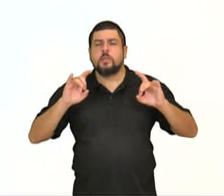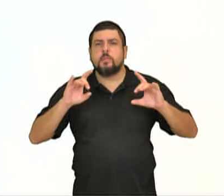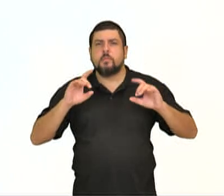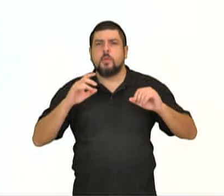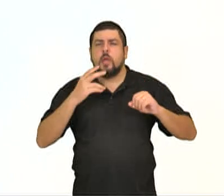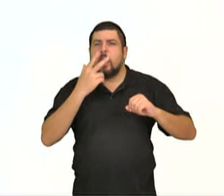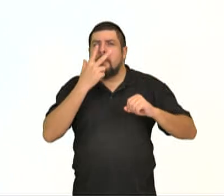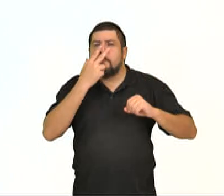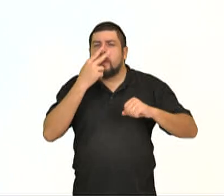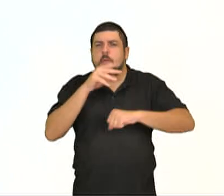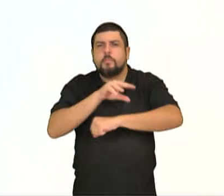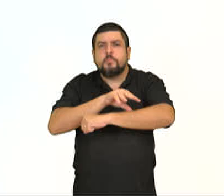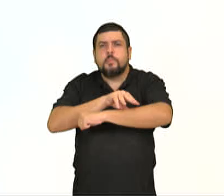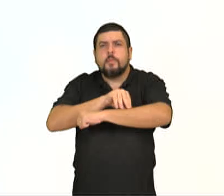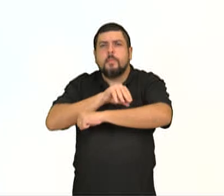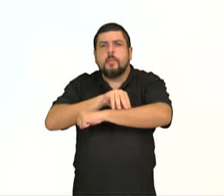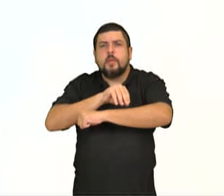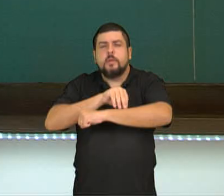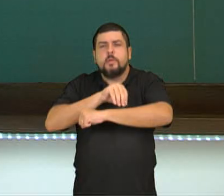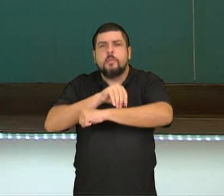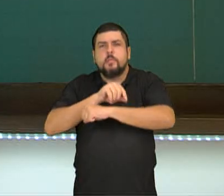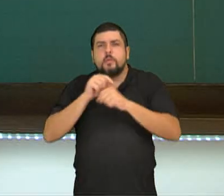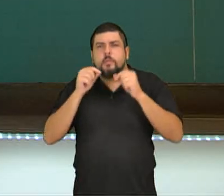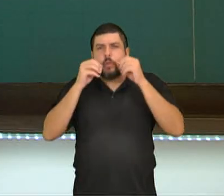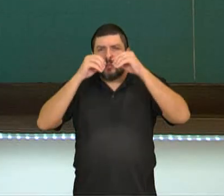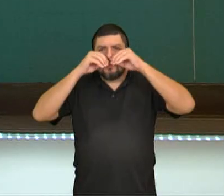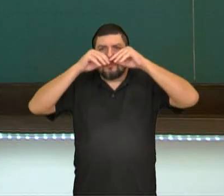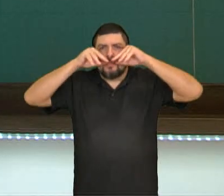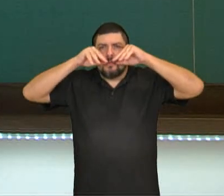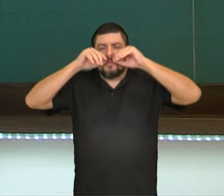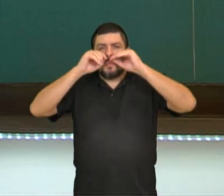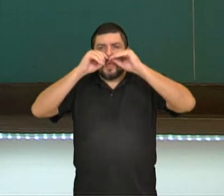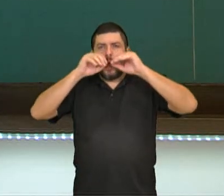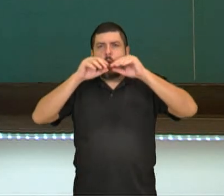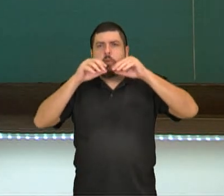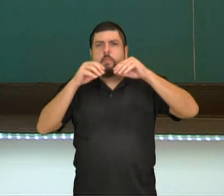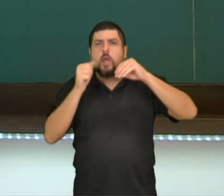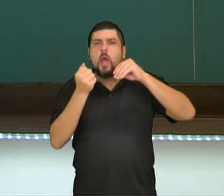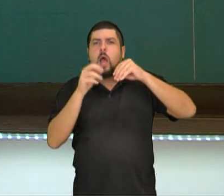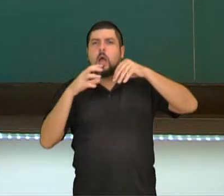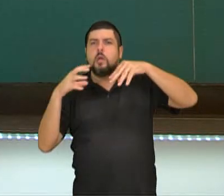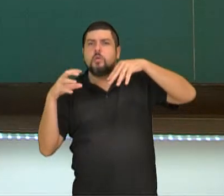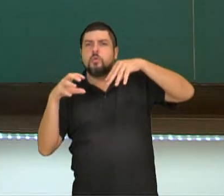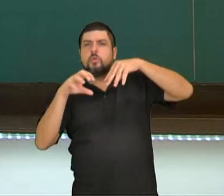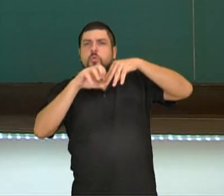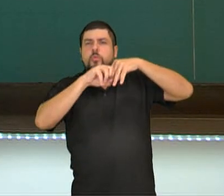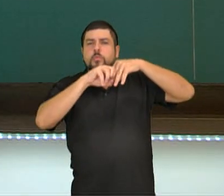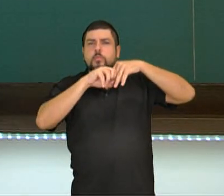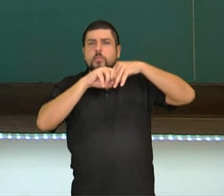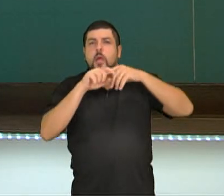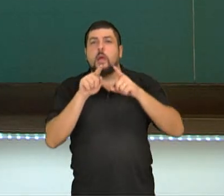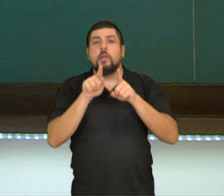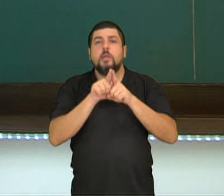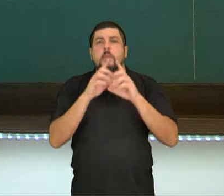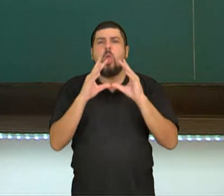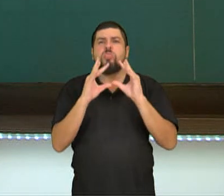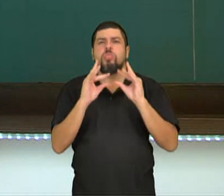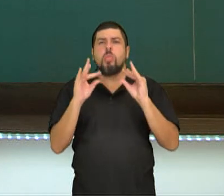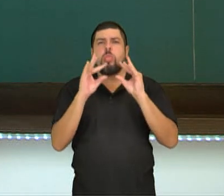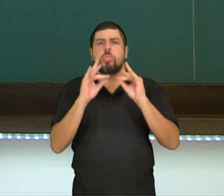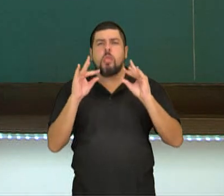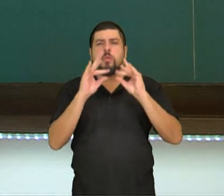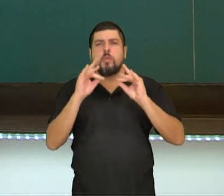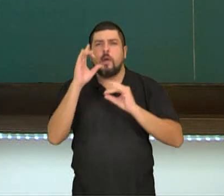fossem cílios, pequenos pelinhos que vão filtrar o ar, tá? E muco, também tem bastante muco nessa